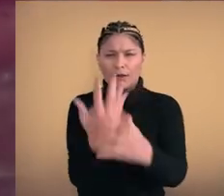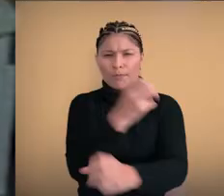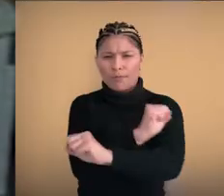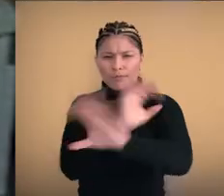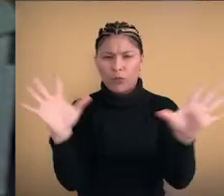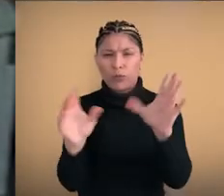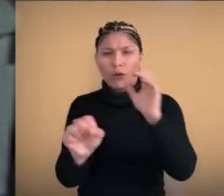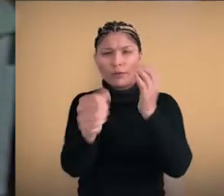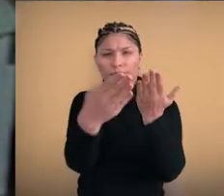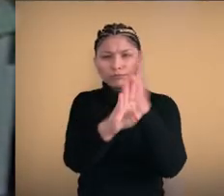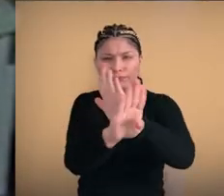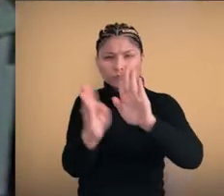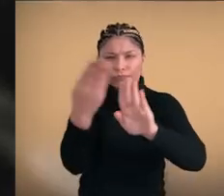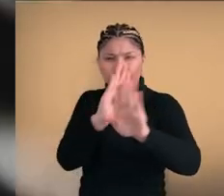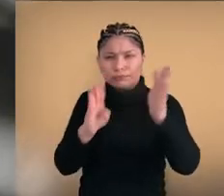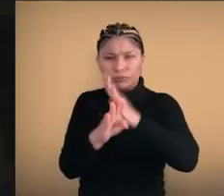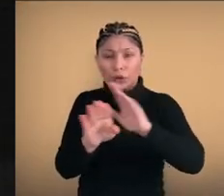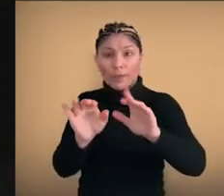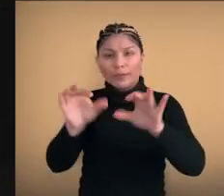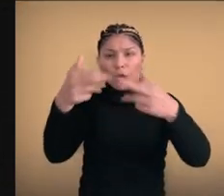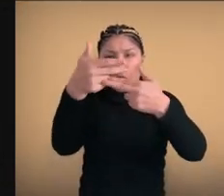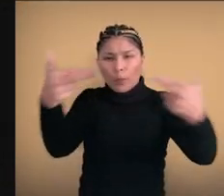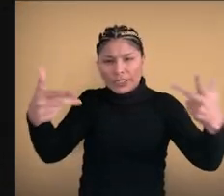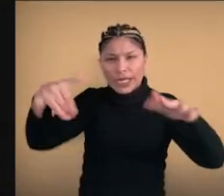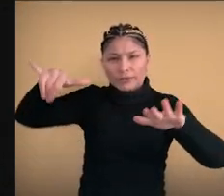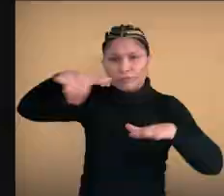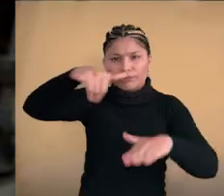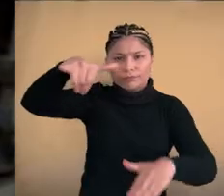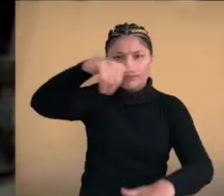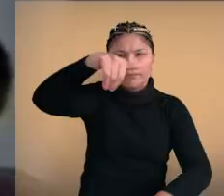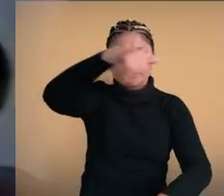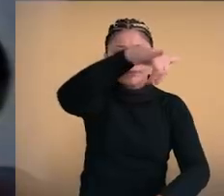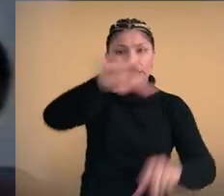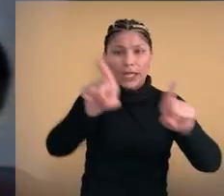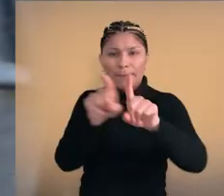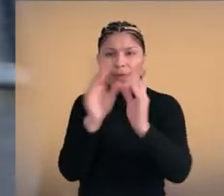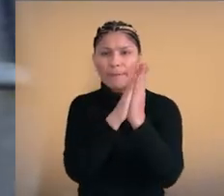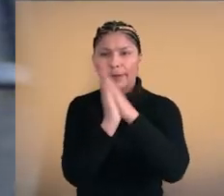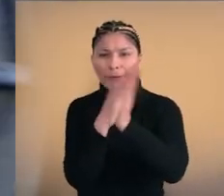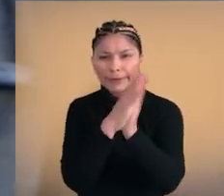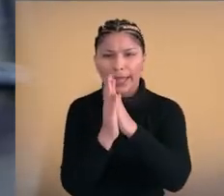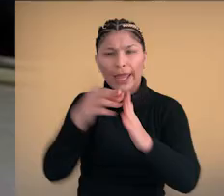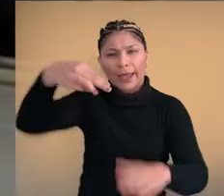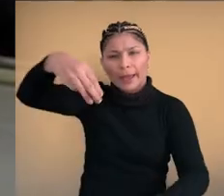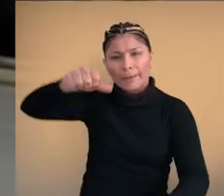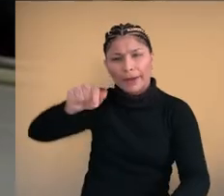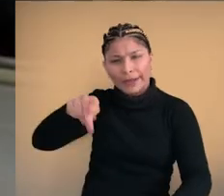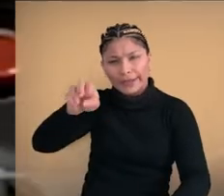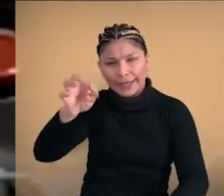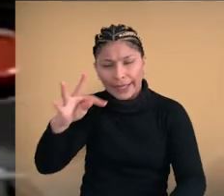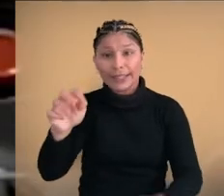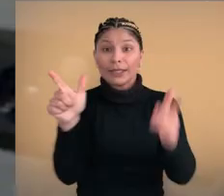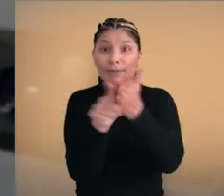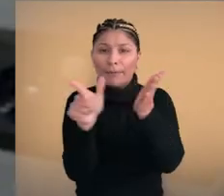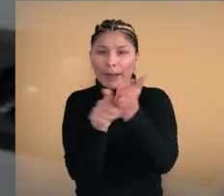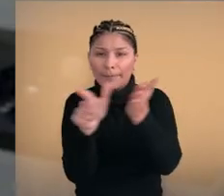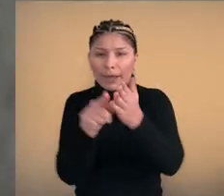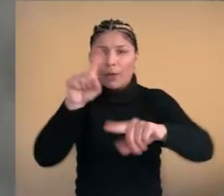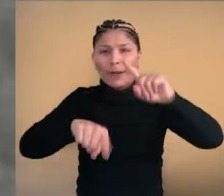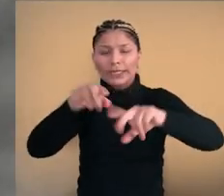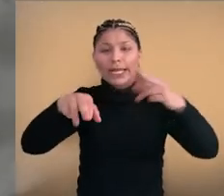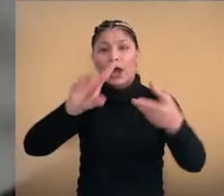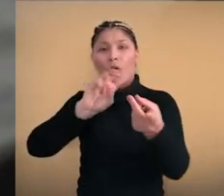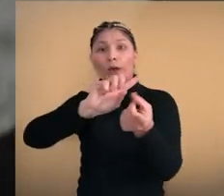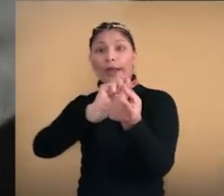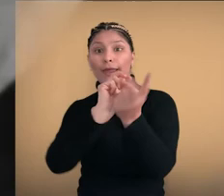explosões, sobreposições, objetos voadores e também muitas maquetes e bonecos feitos com papel